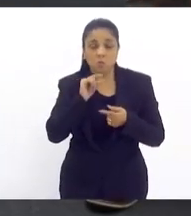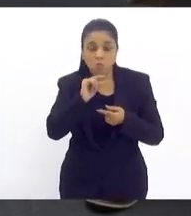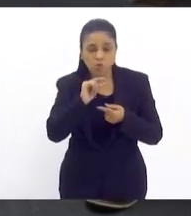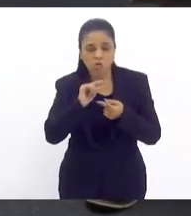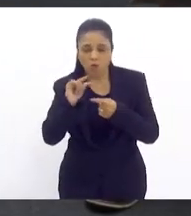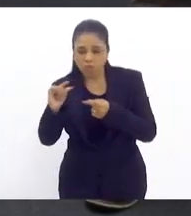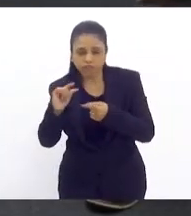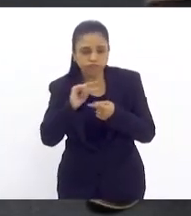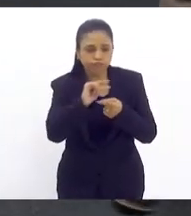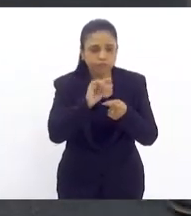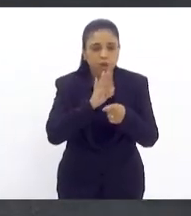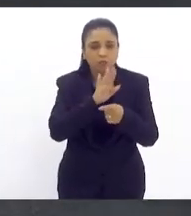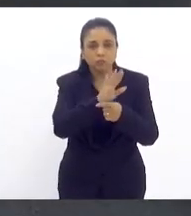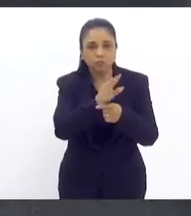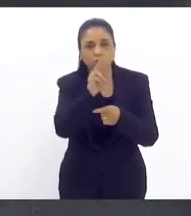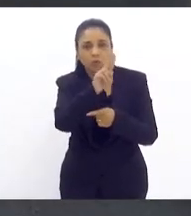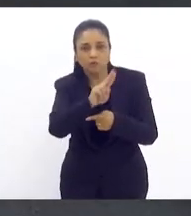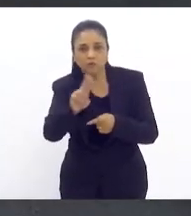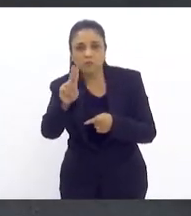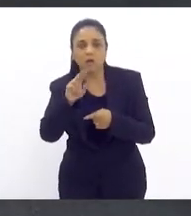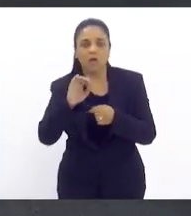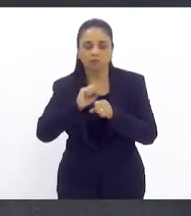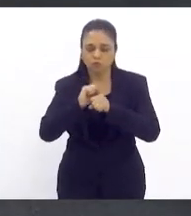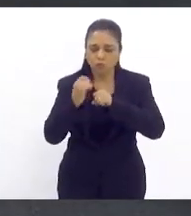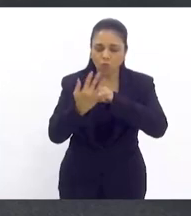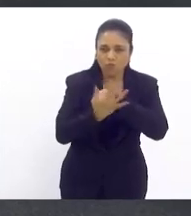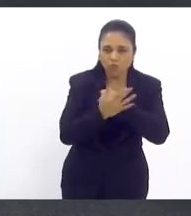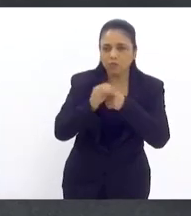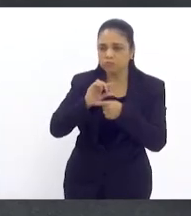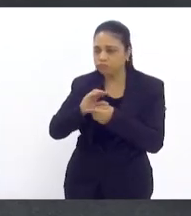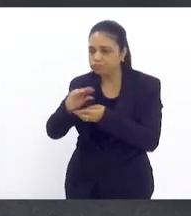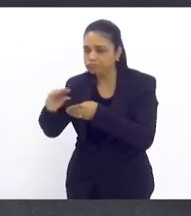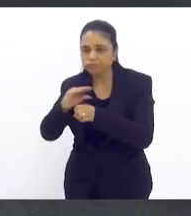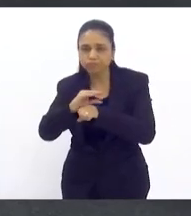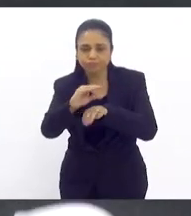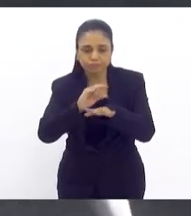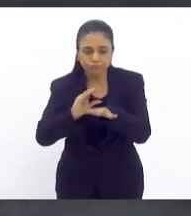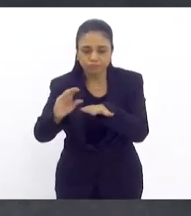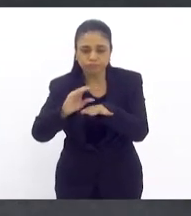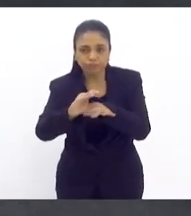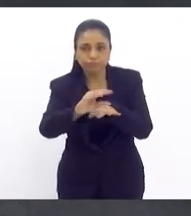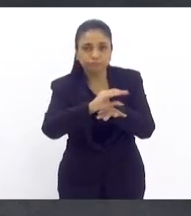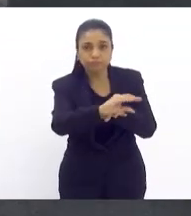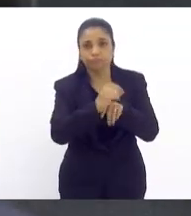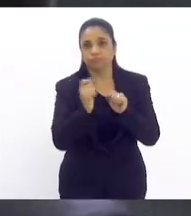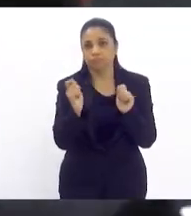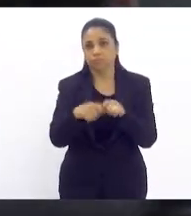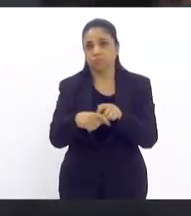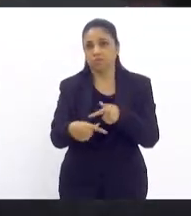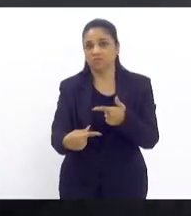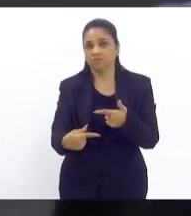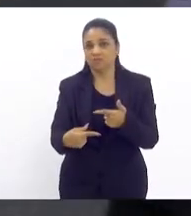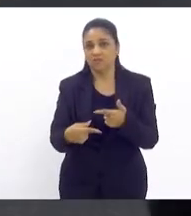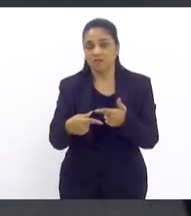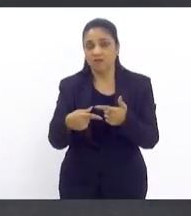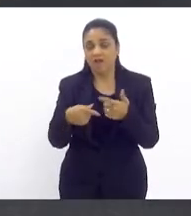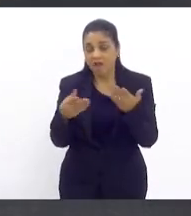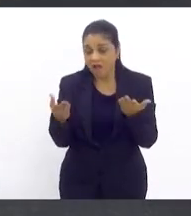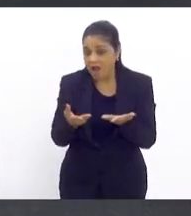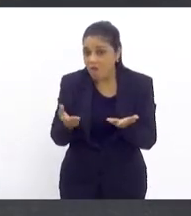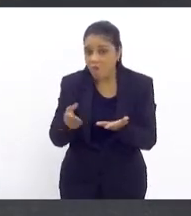uma universidade a questão da covid etc mas é isso que ele falou acabou de falar que o deputado Amorim